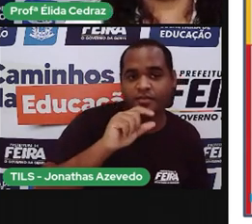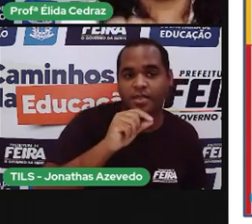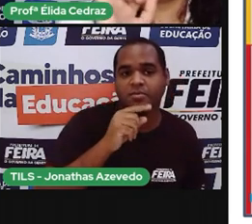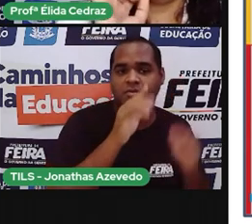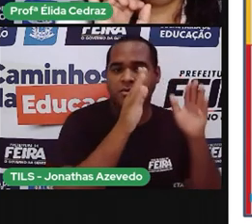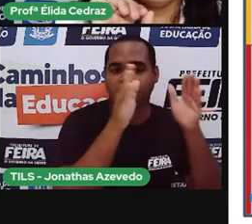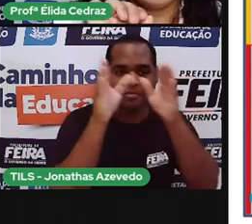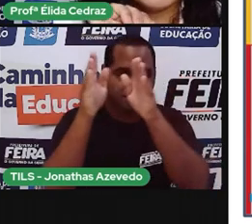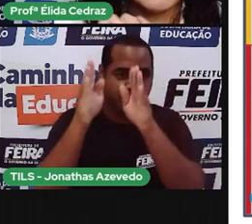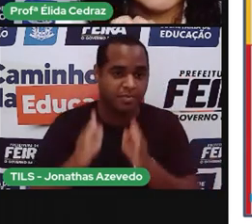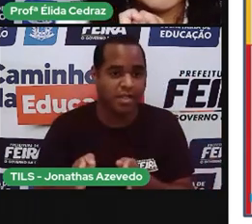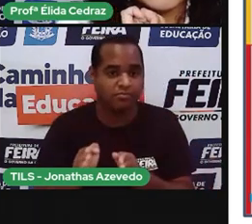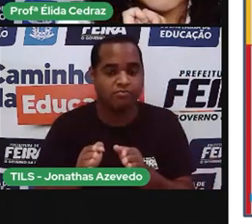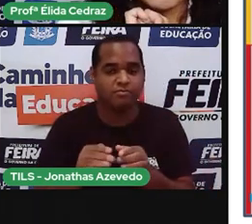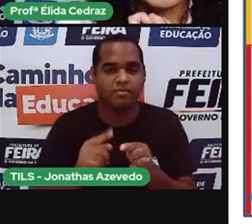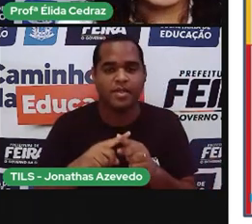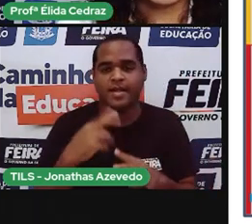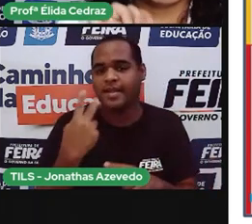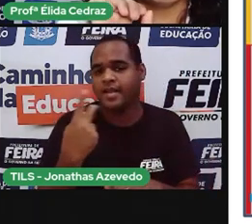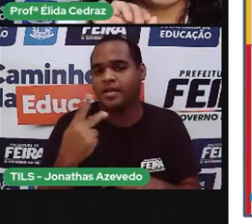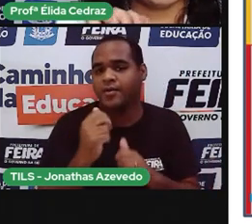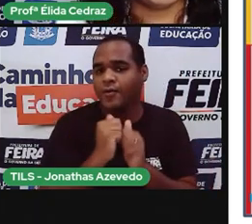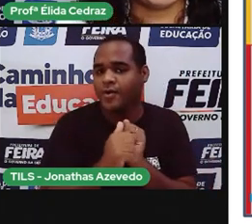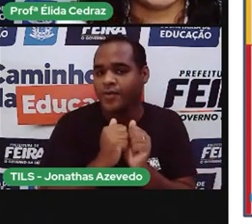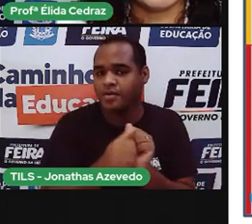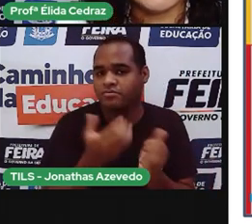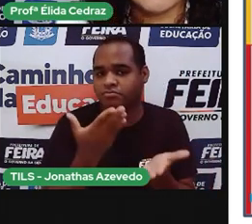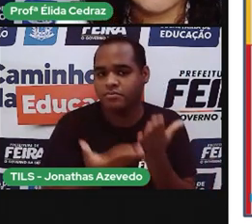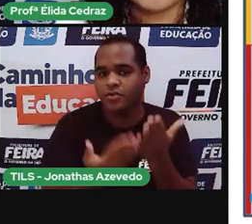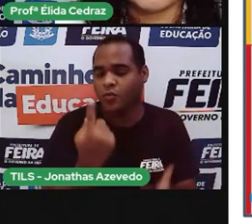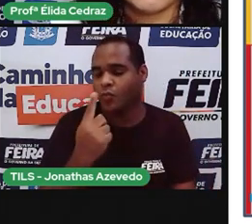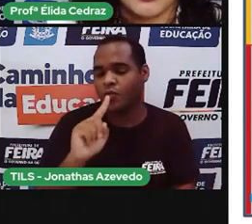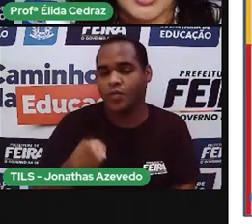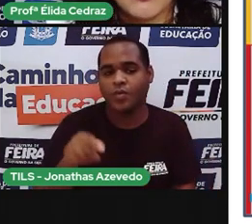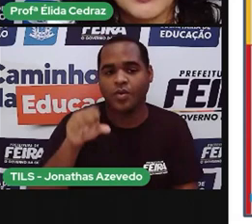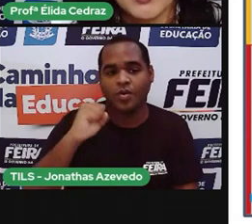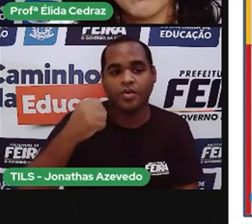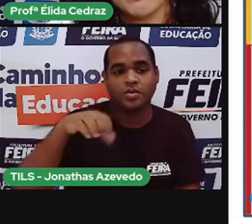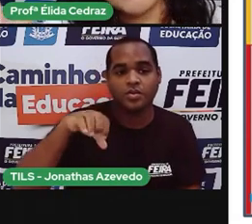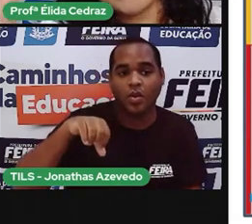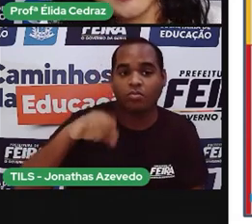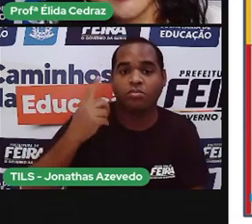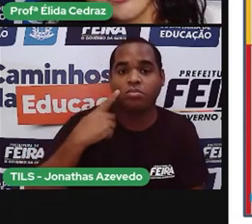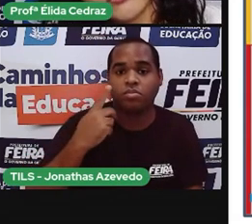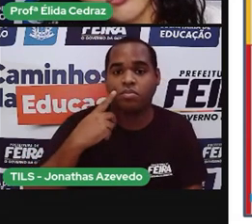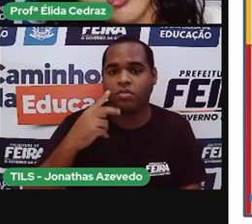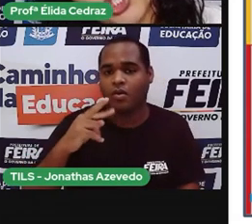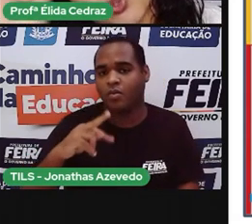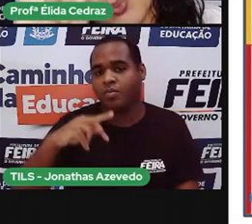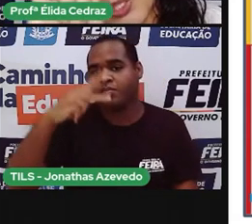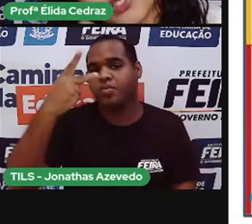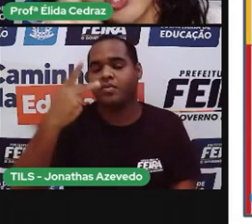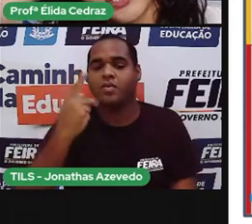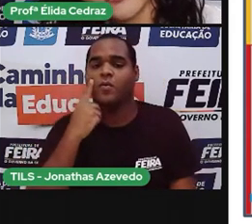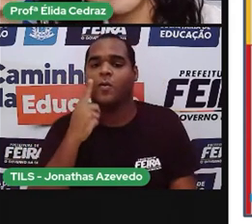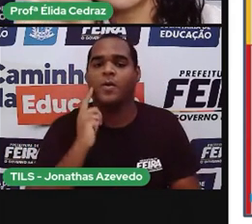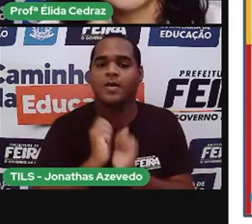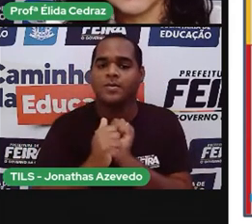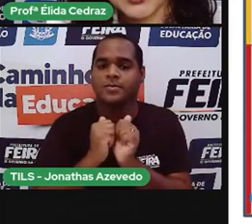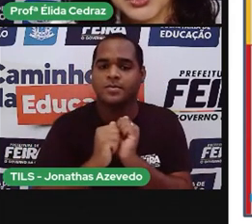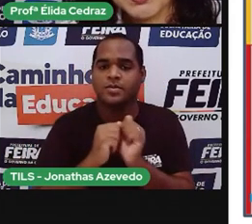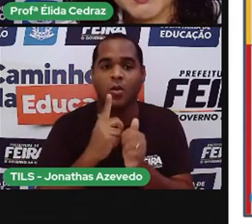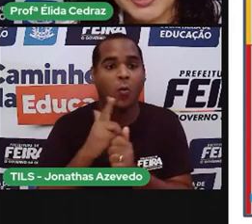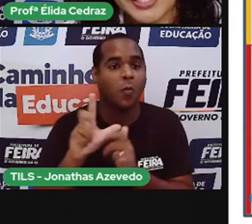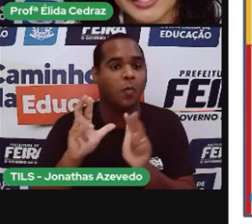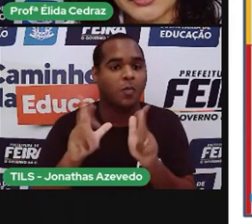do meio, 1 quilo de arroz estava de R$ 1,89. Agora, olha o valor de 1 quilo de arroz